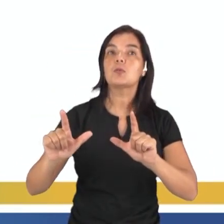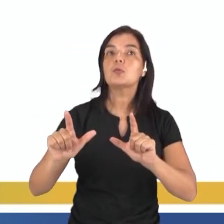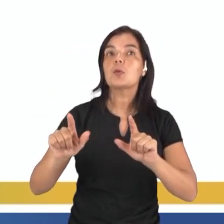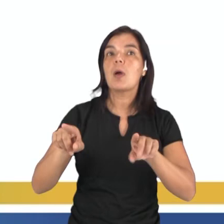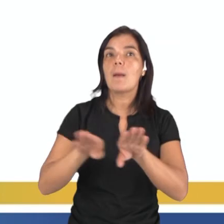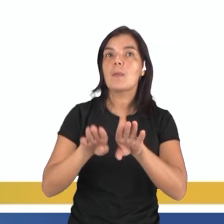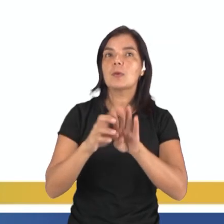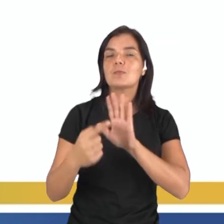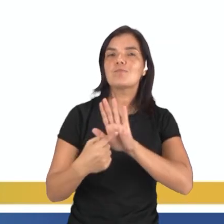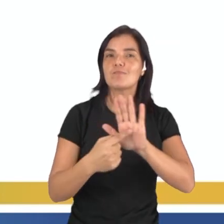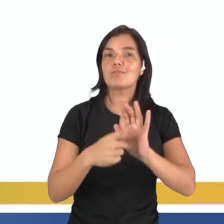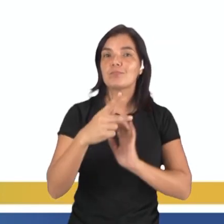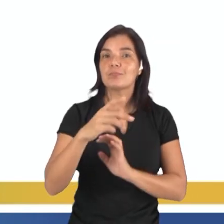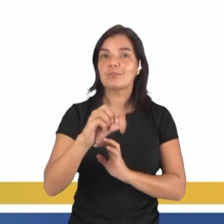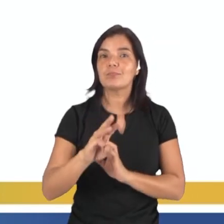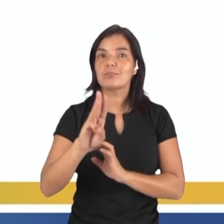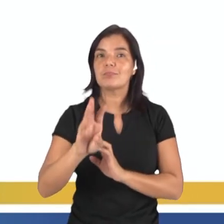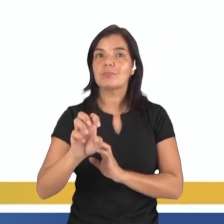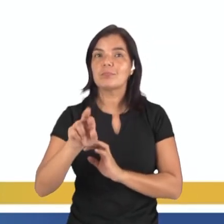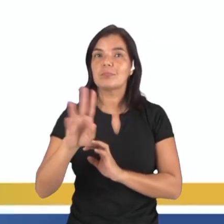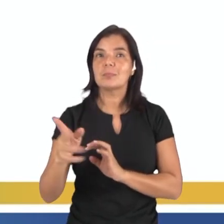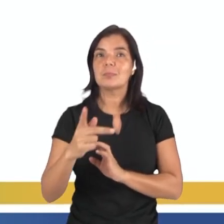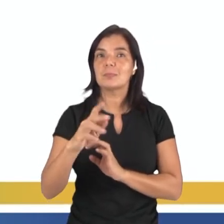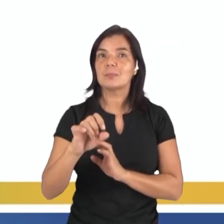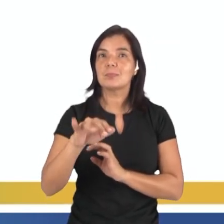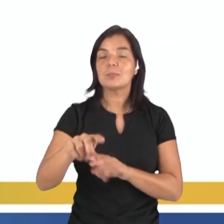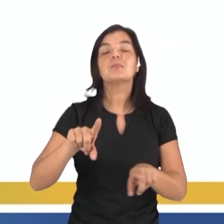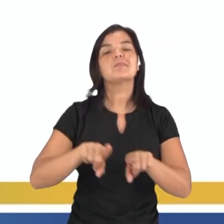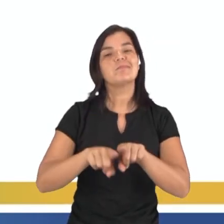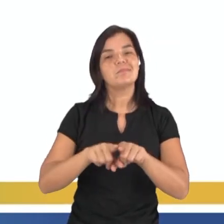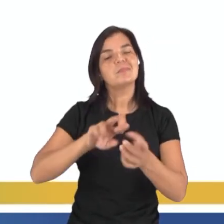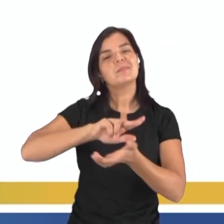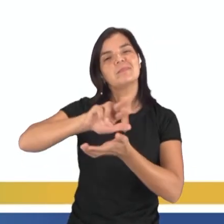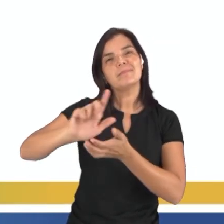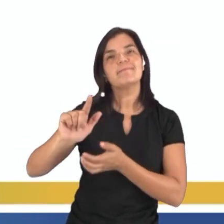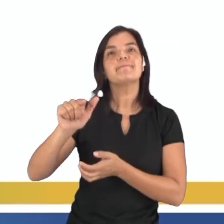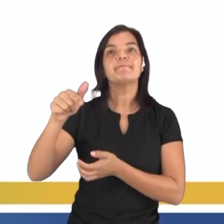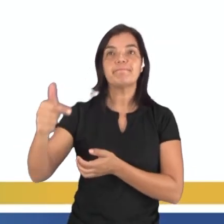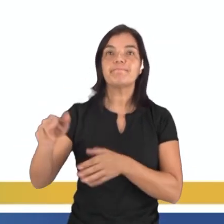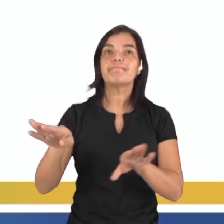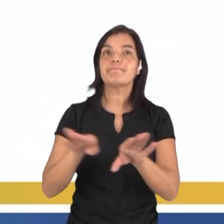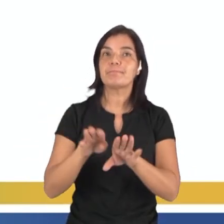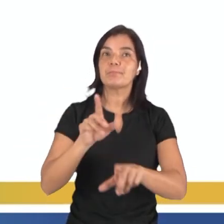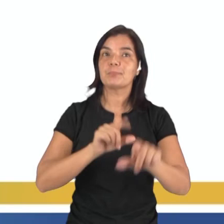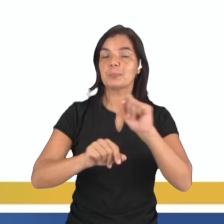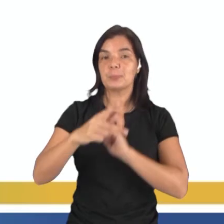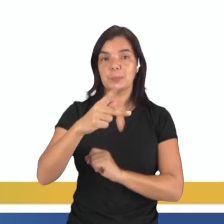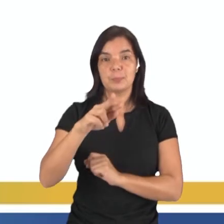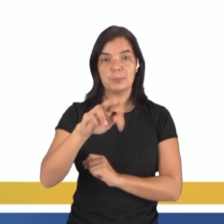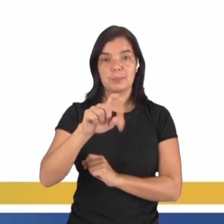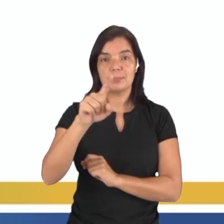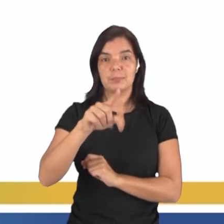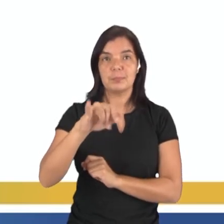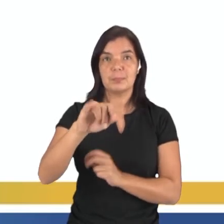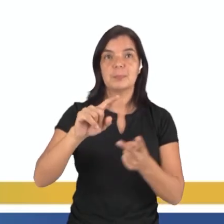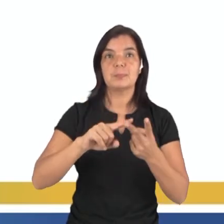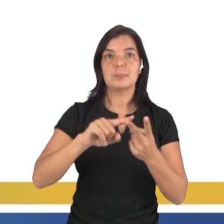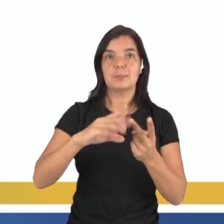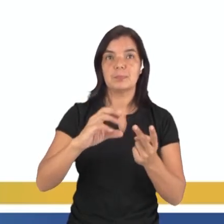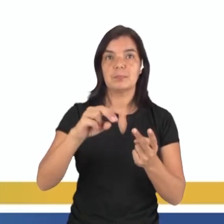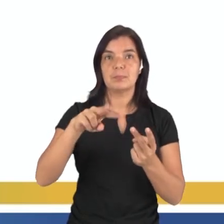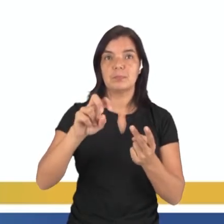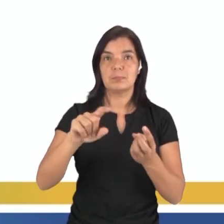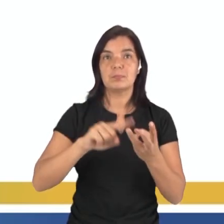senso comum aponta para o PowerPoint. Porém, existem diversas ferramentas alternativas, tais como Prezi,